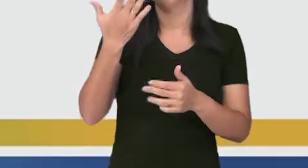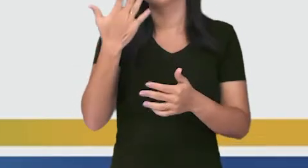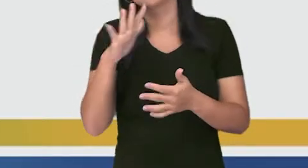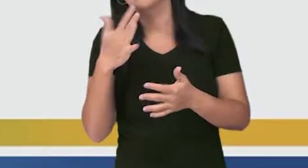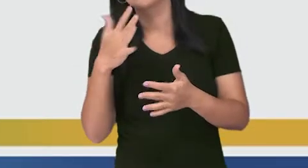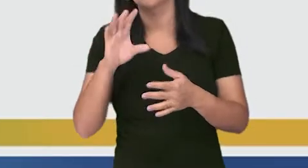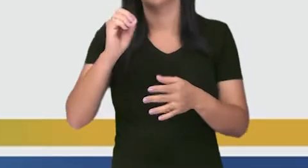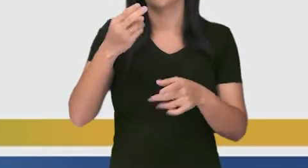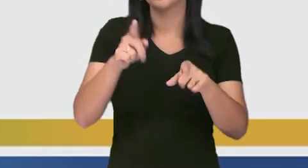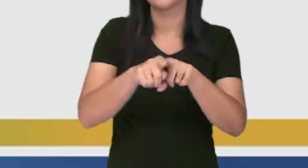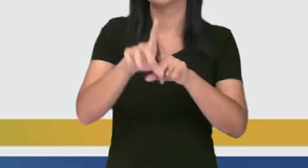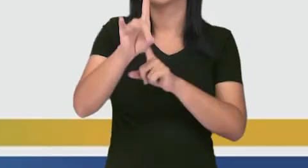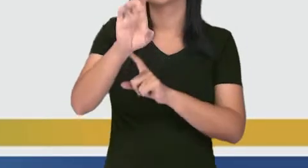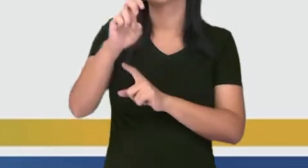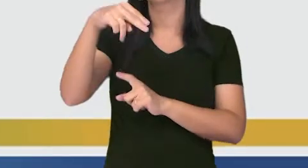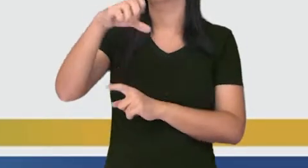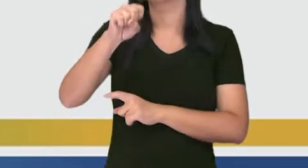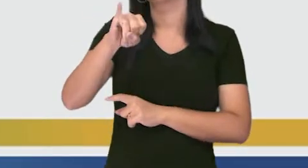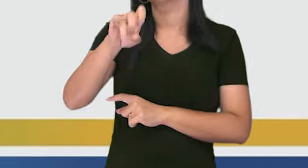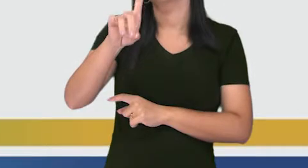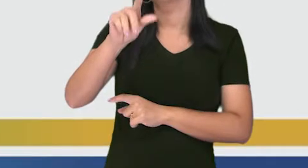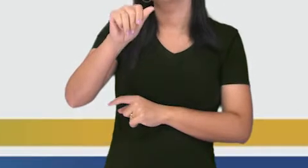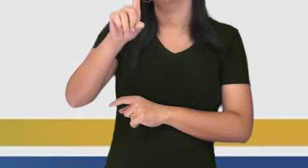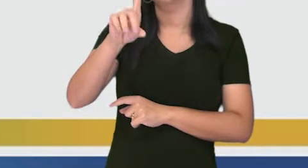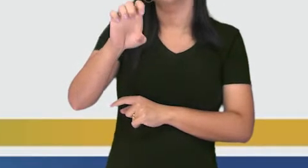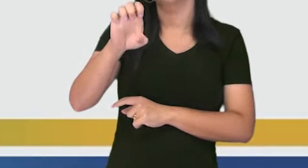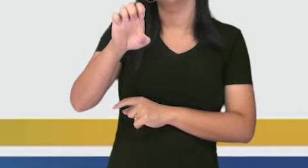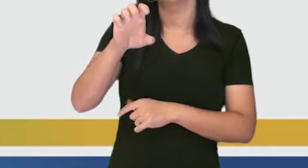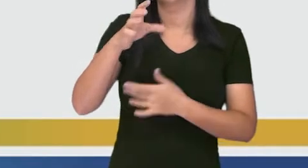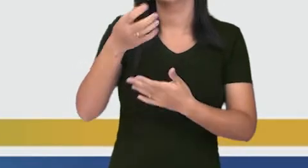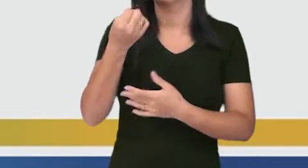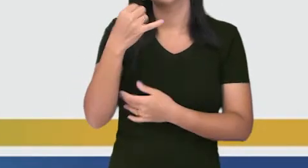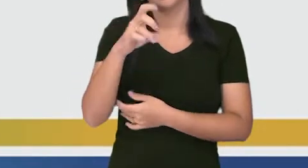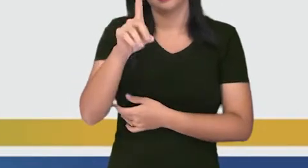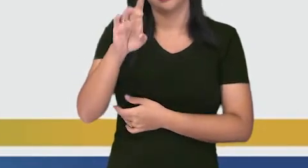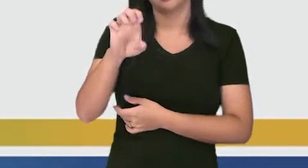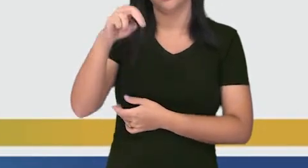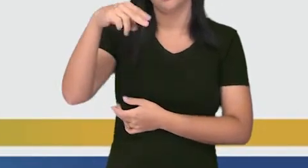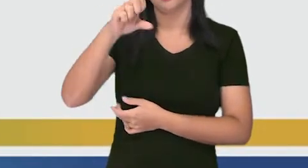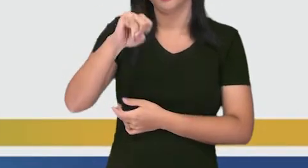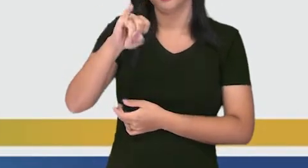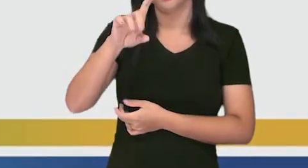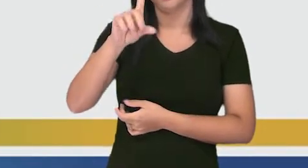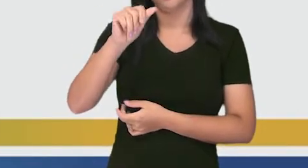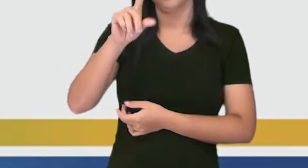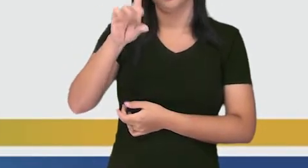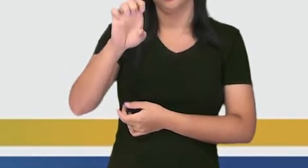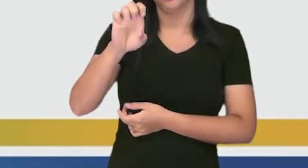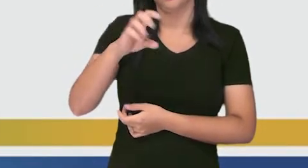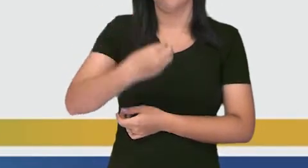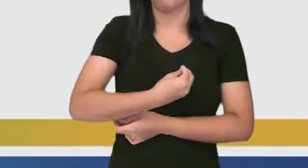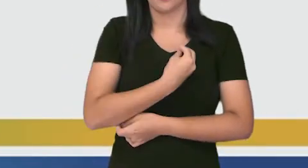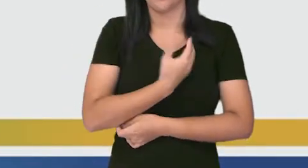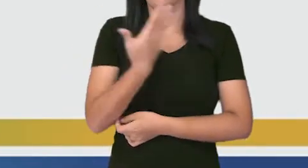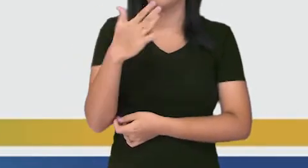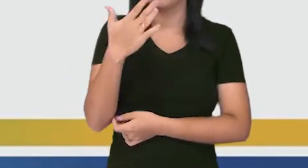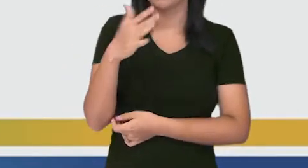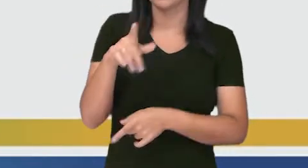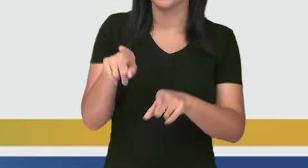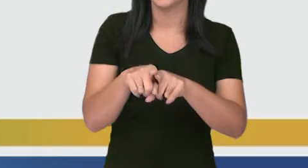no caso de densidade a frequência relativa do intervalo I